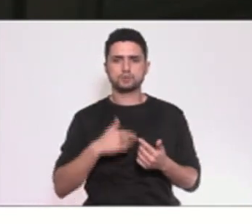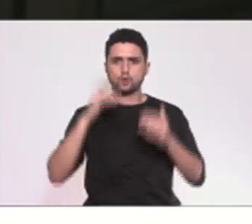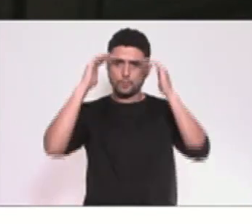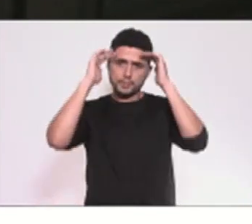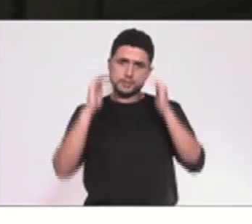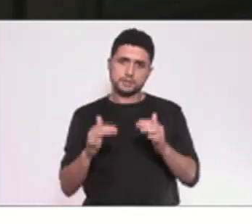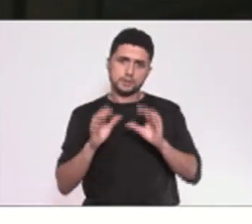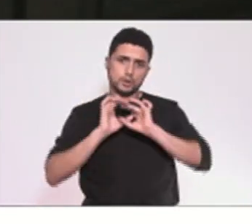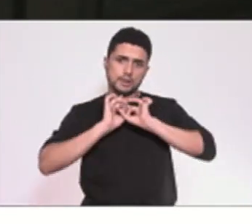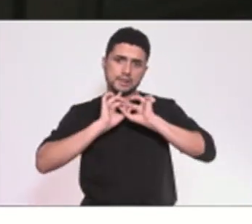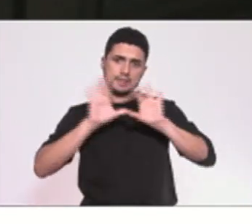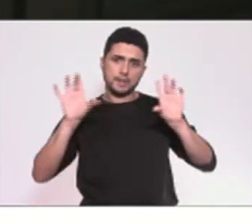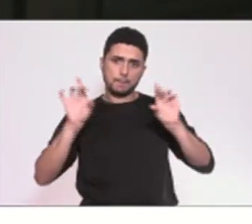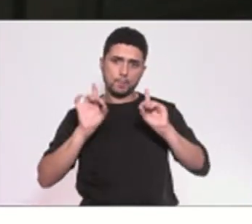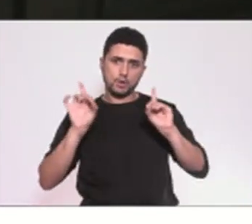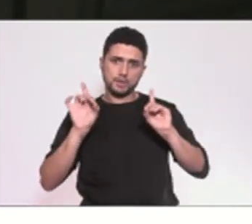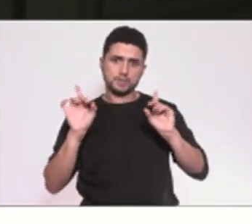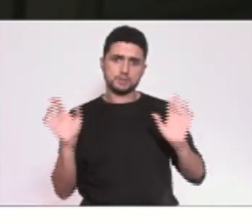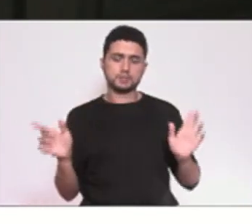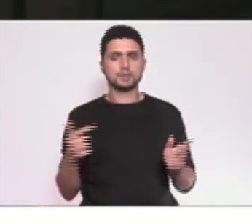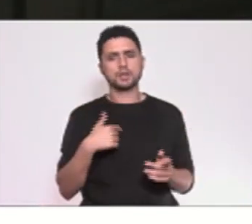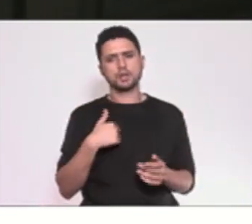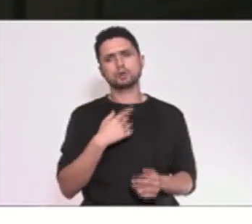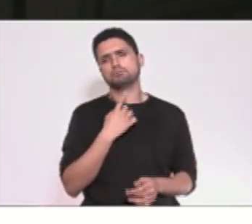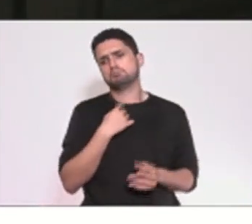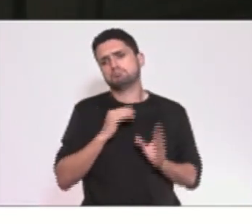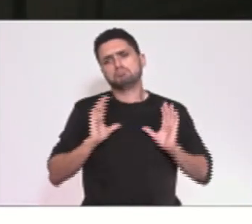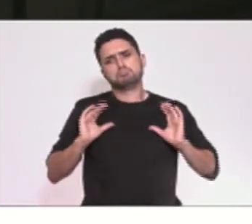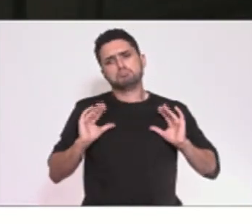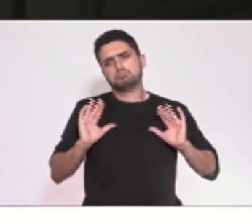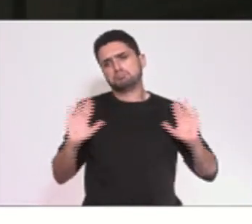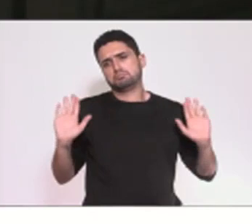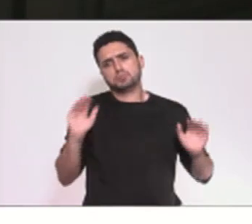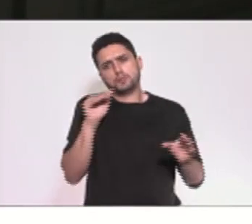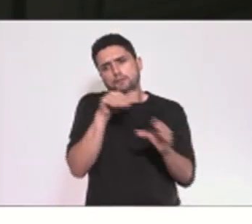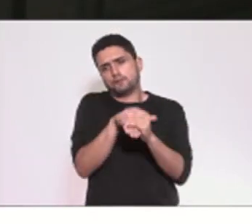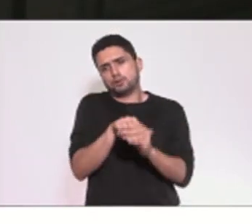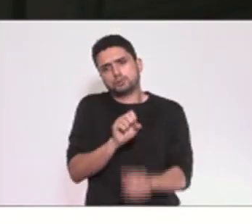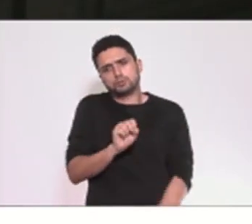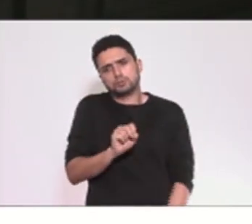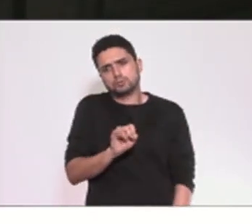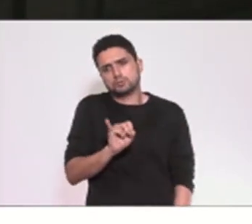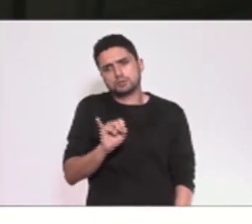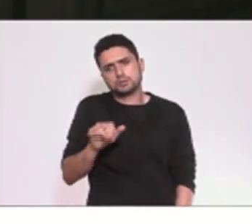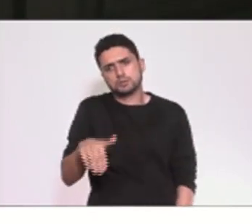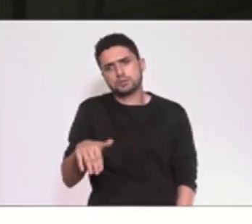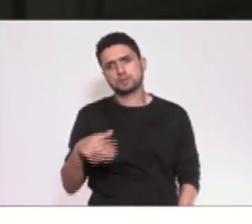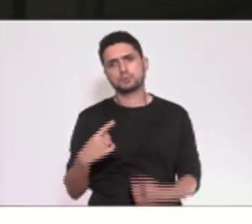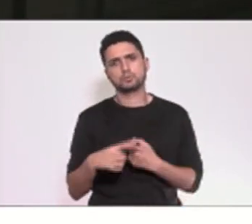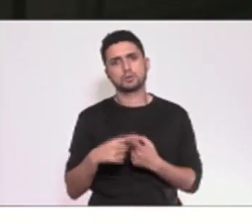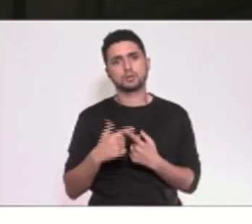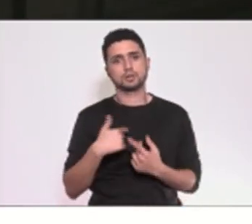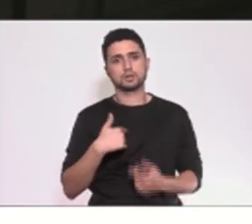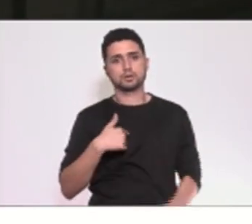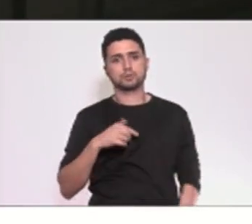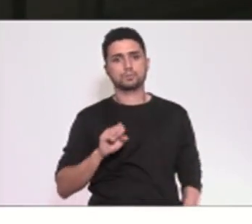democracia. Fiquei muito à vontade para votar sim, uma vez que estou aqui na situação de suplência nesta